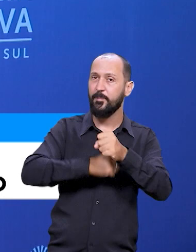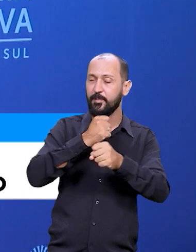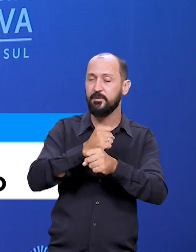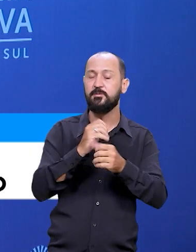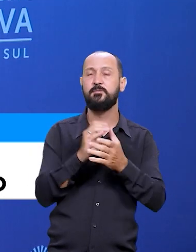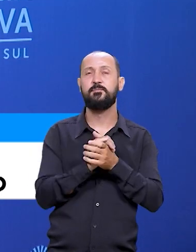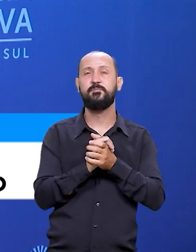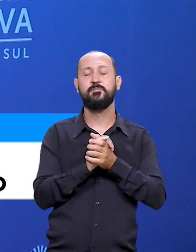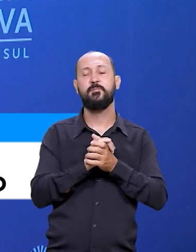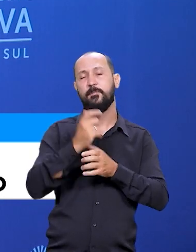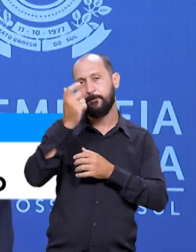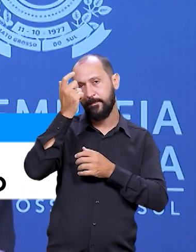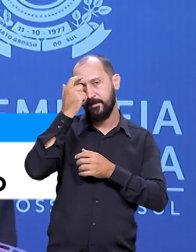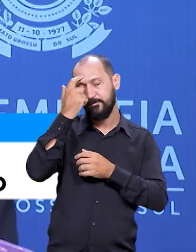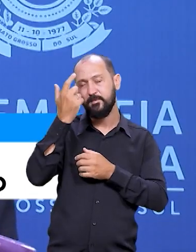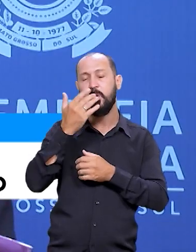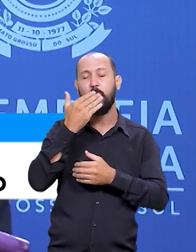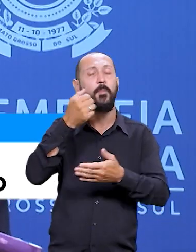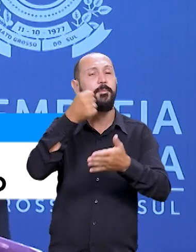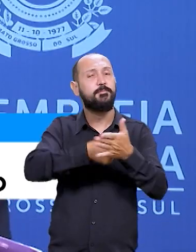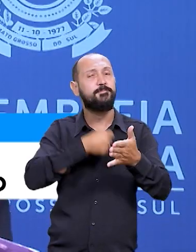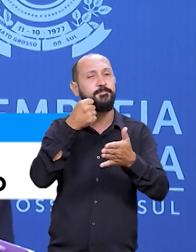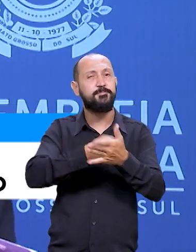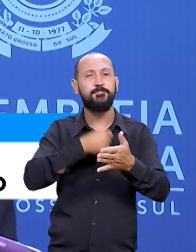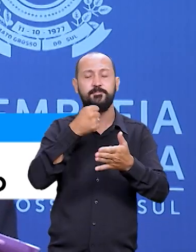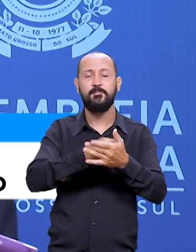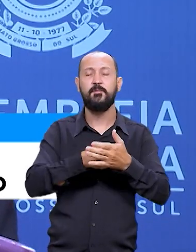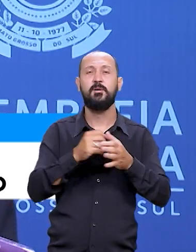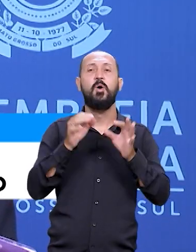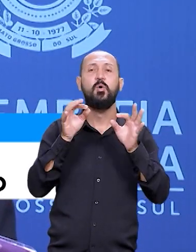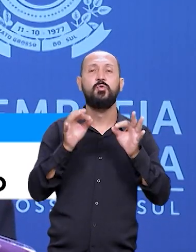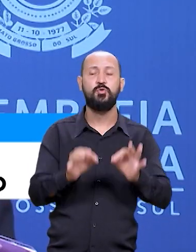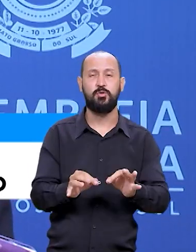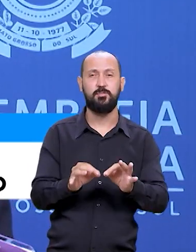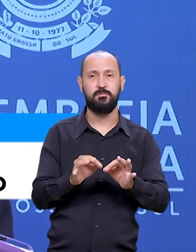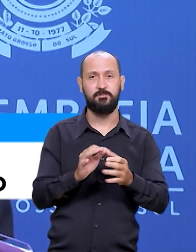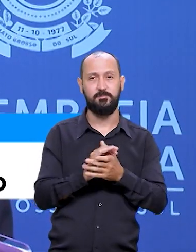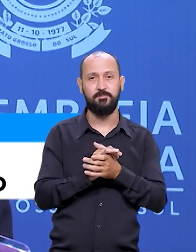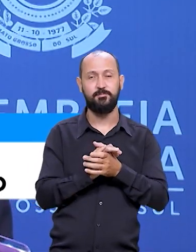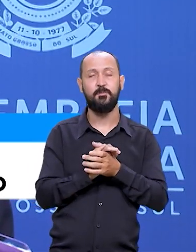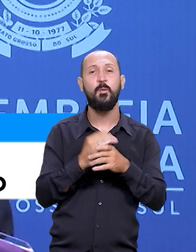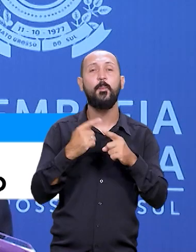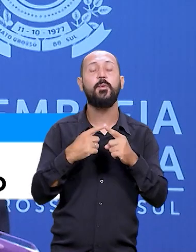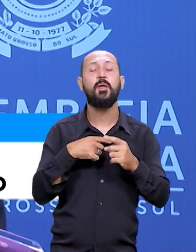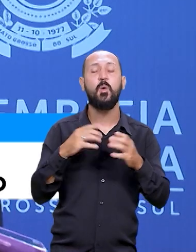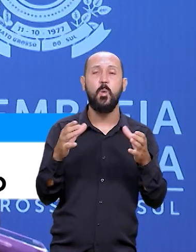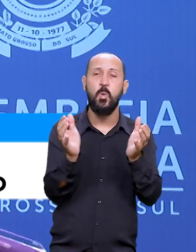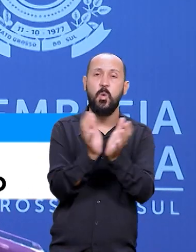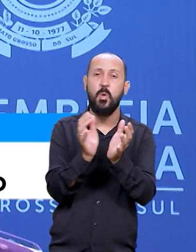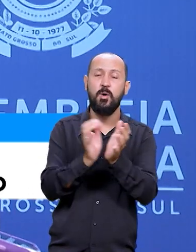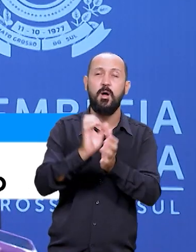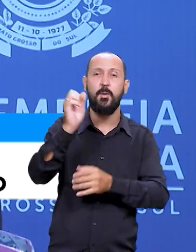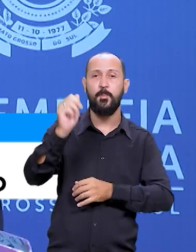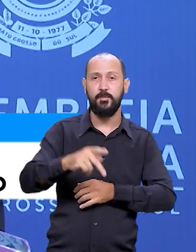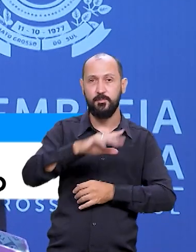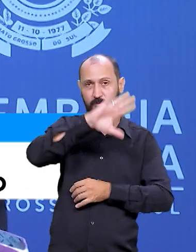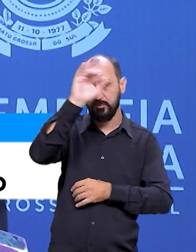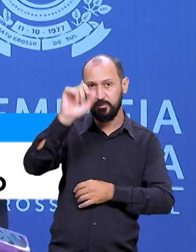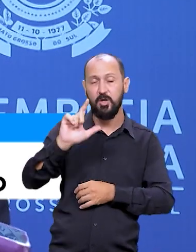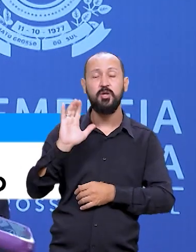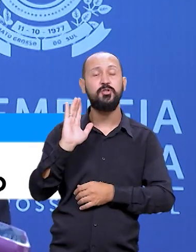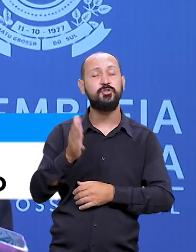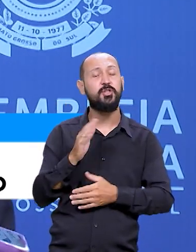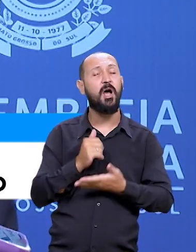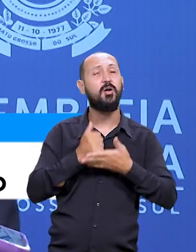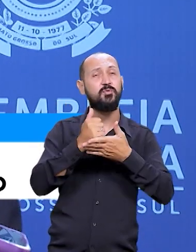já no início do próximo ano. Eu considero essa uma reivindicação mais do que justa, porque os aposentados do